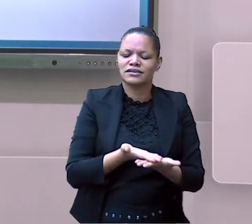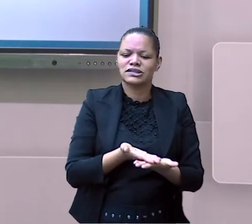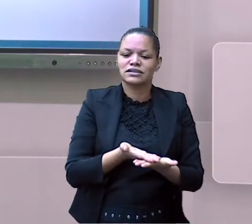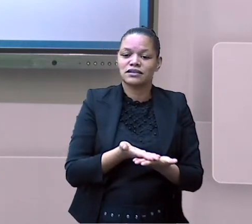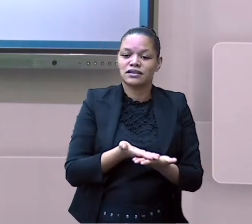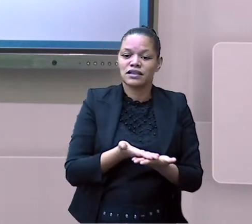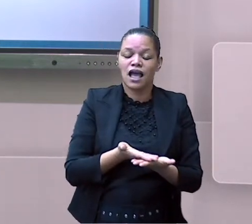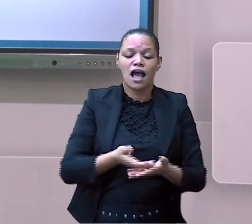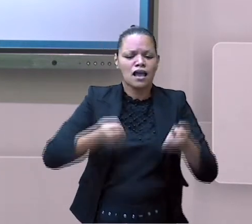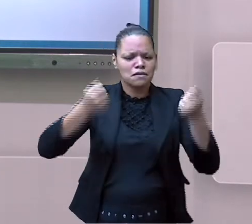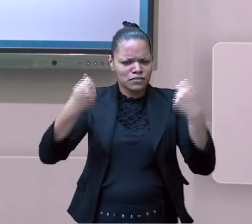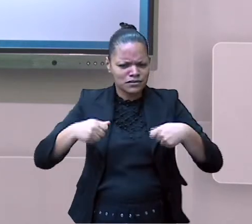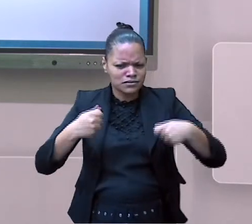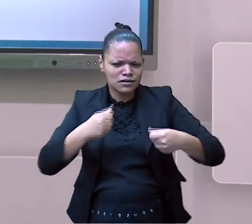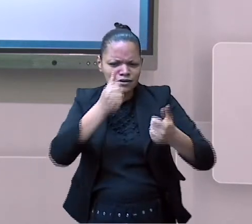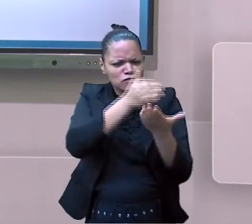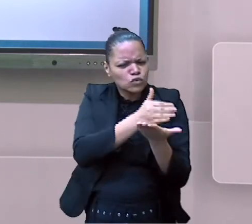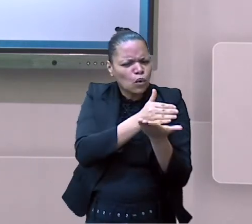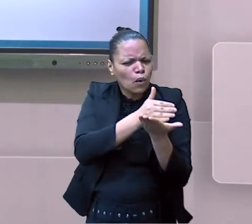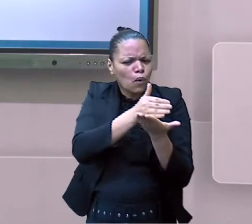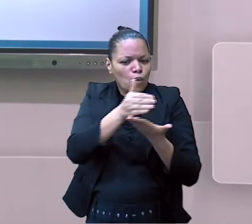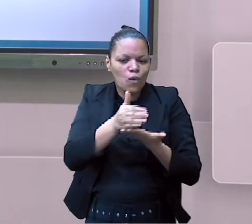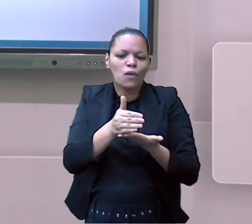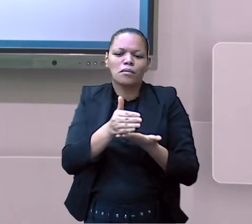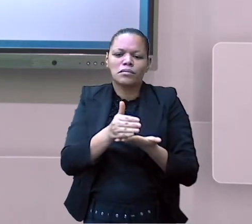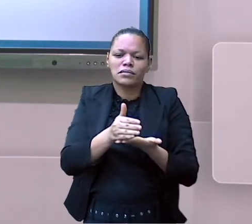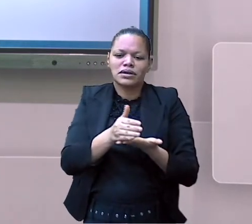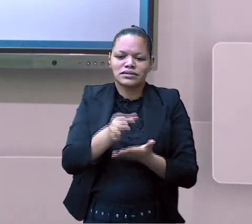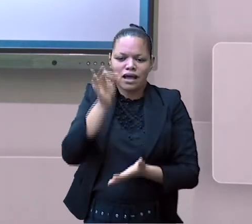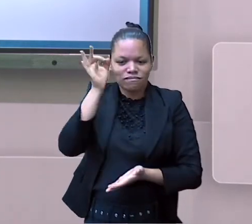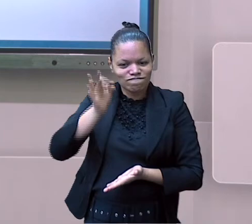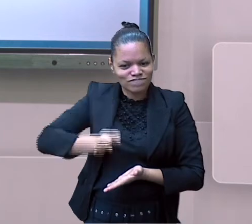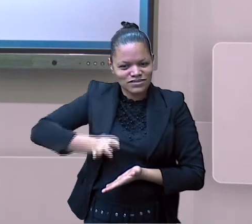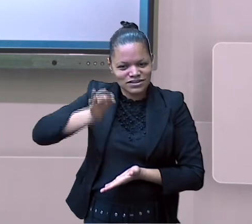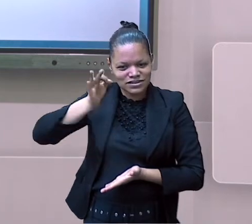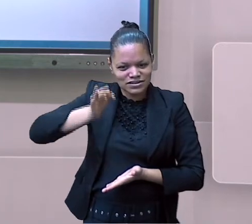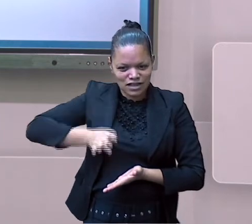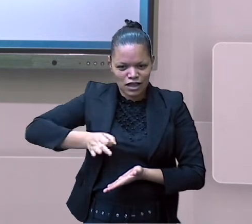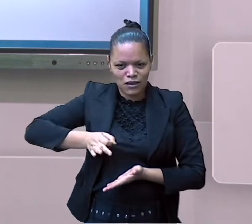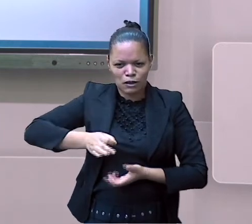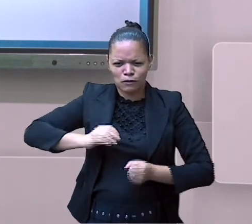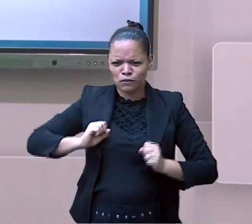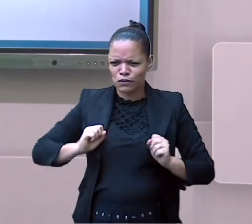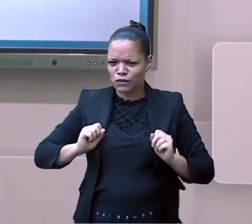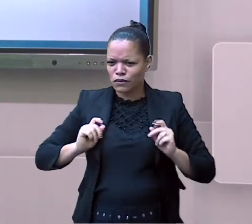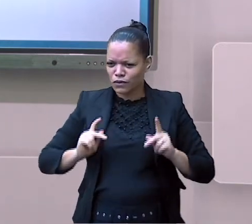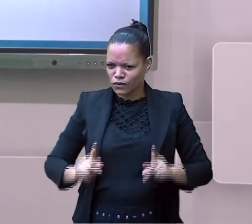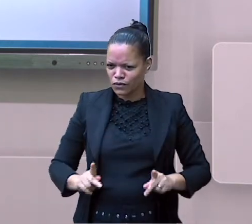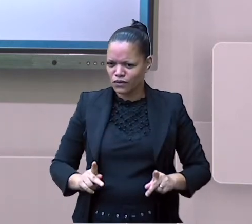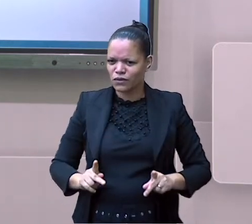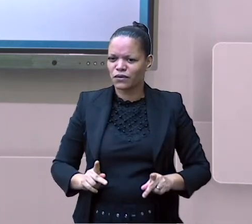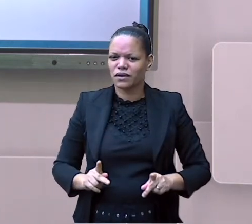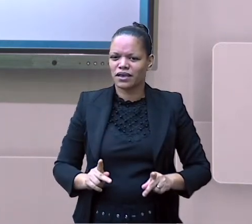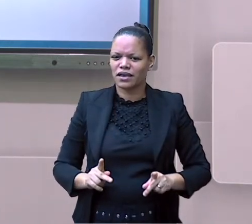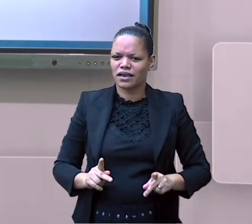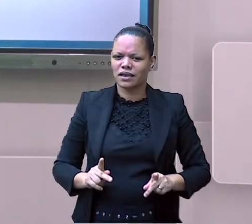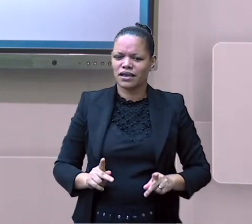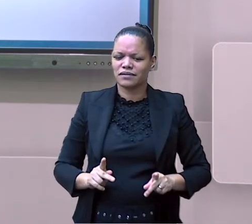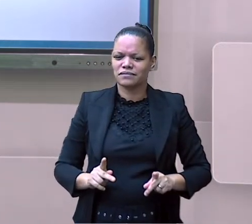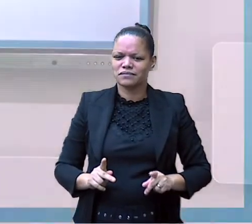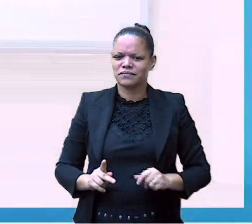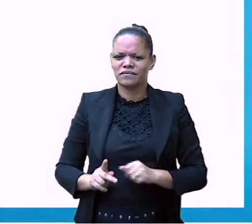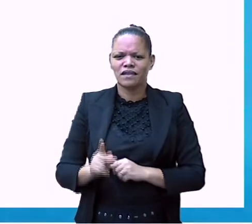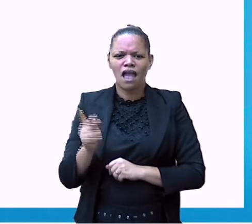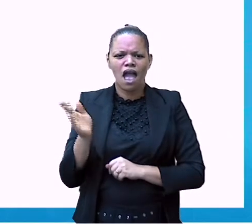que você muda de atitude, outras pessoas também mudam e nós vamos ter um resultado melhor para o nosso planeta.